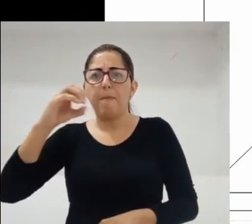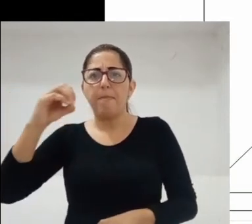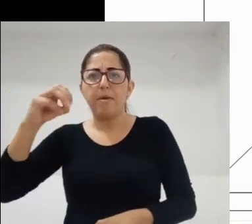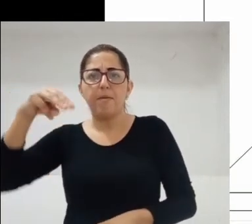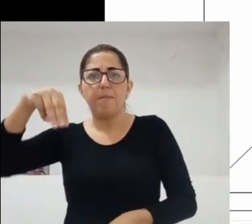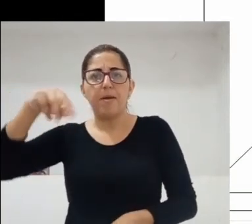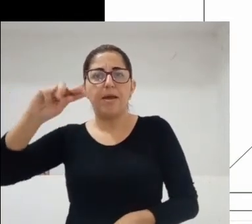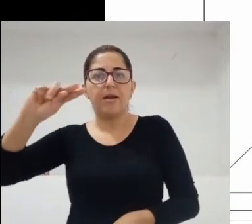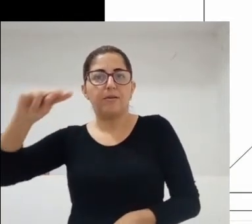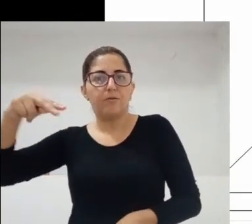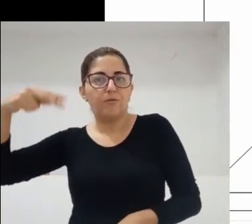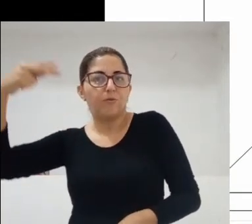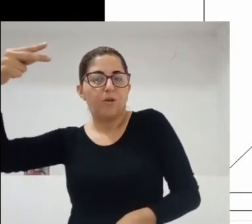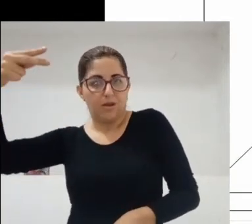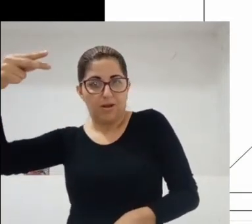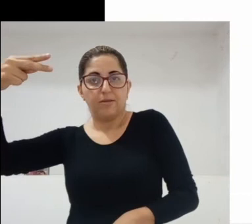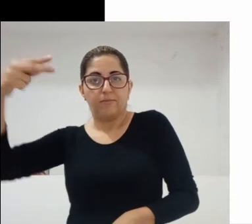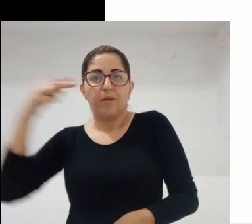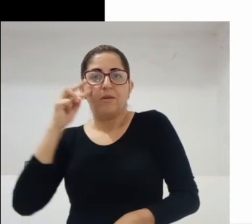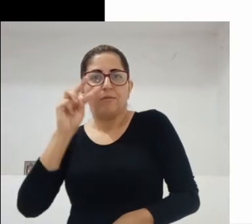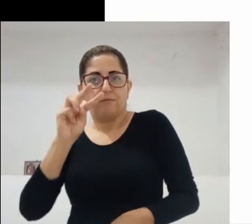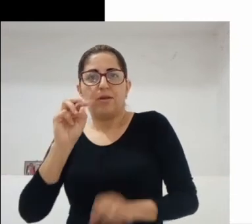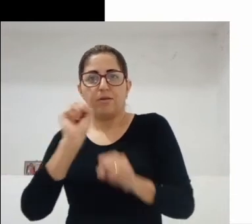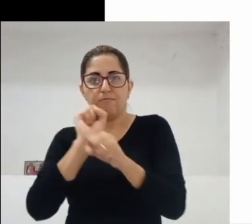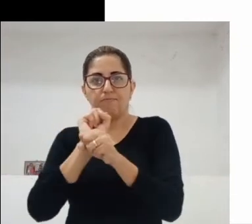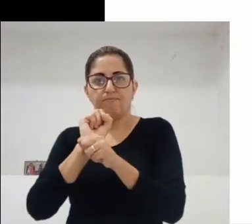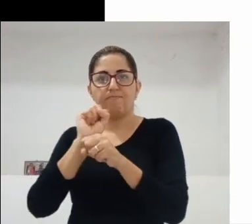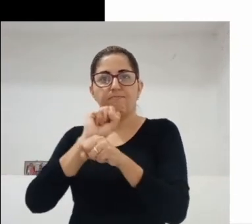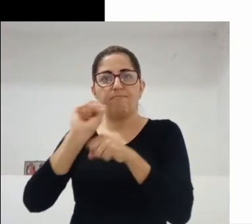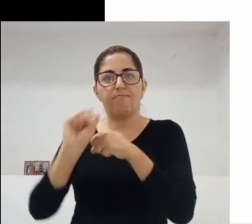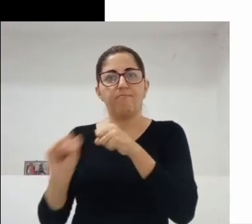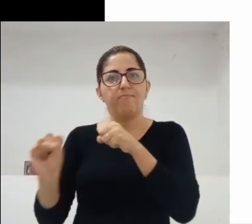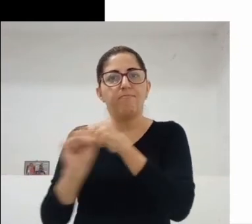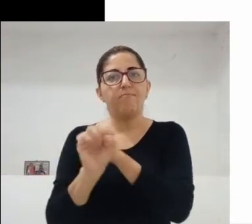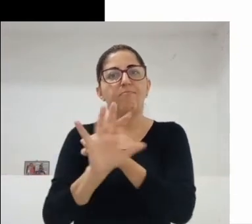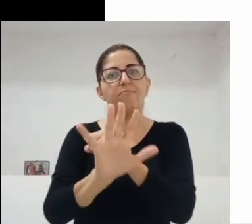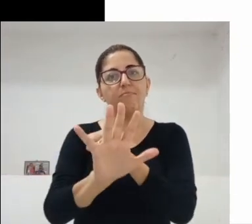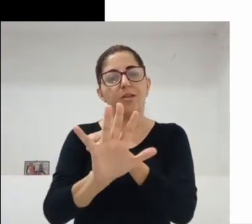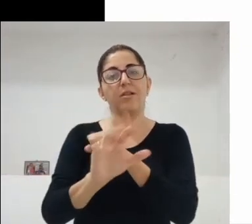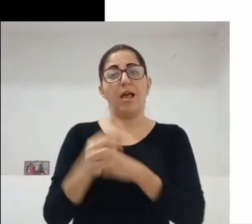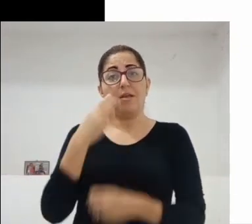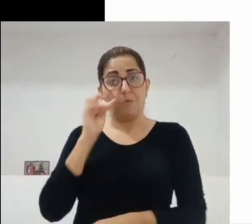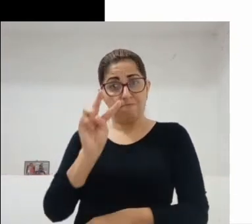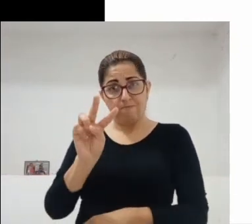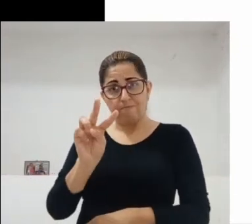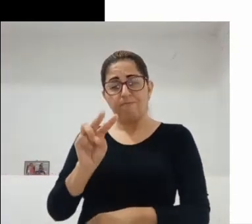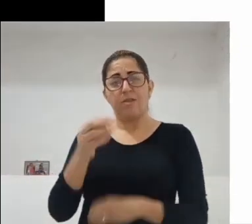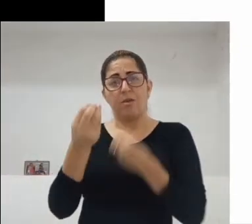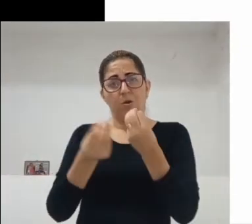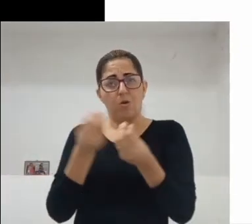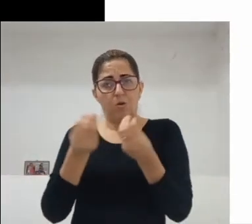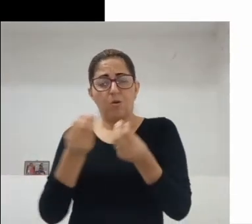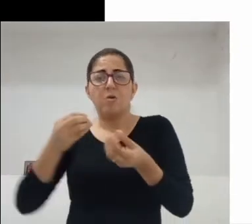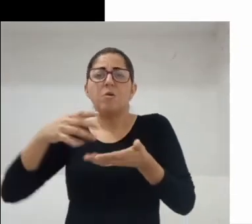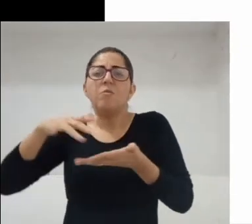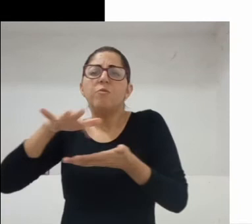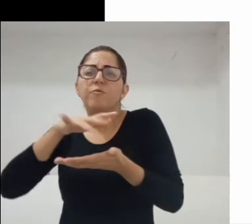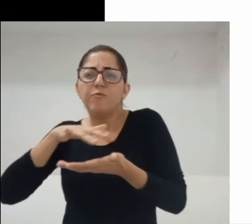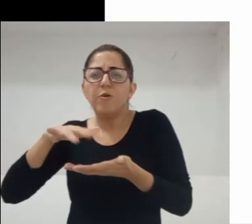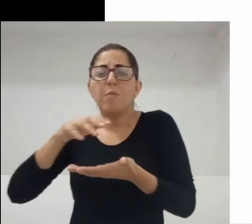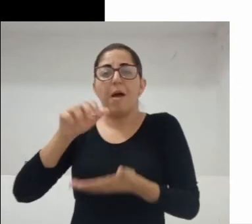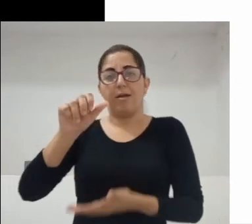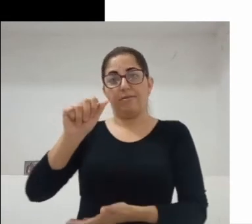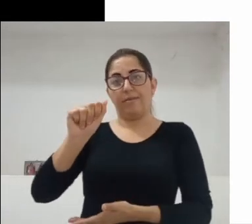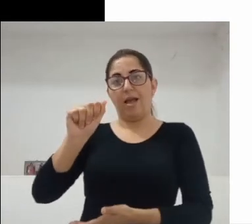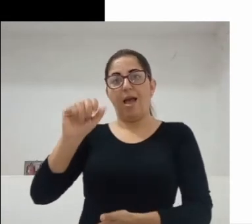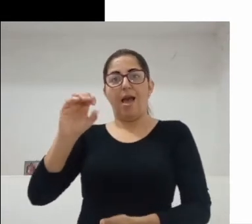é o formato básico, como vocês podem ver aqui nesse slide, né? Então ele tem como base esse formato de 1